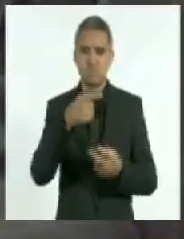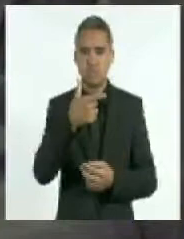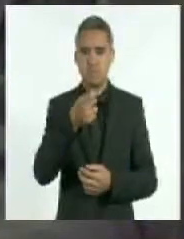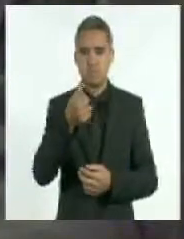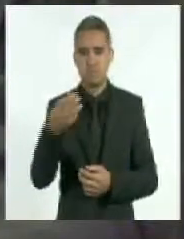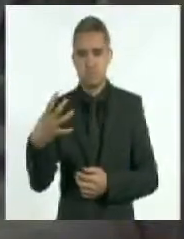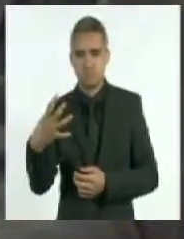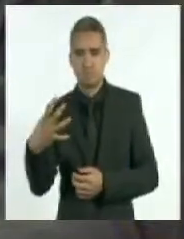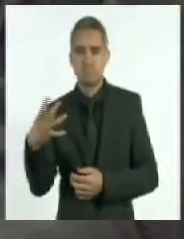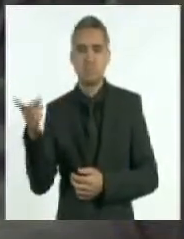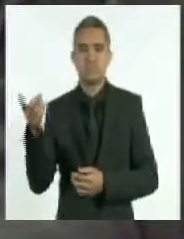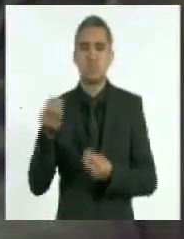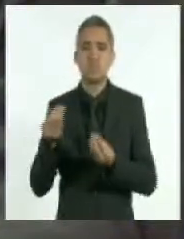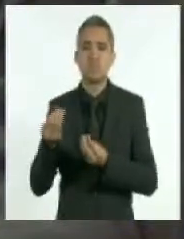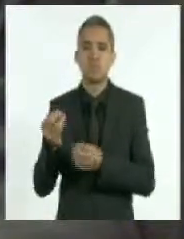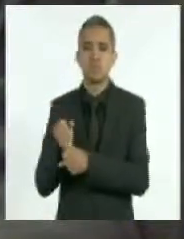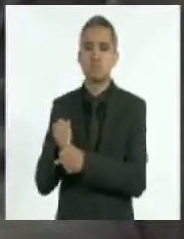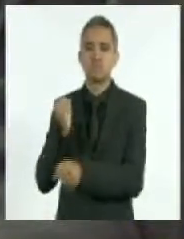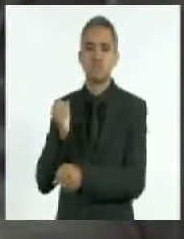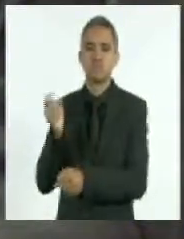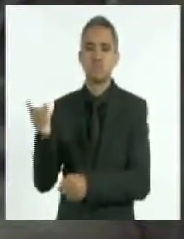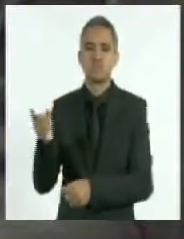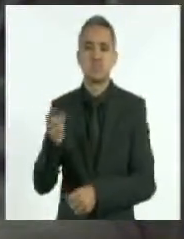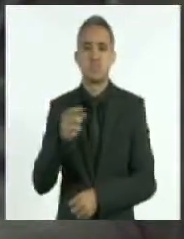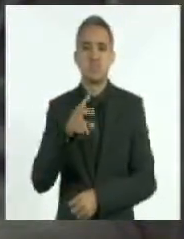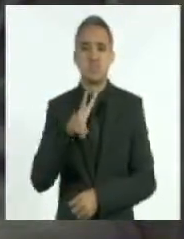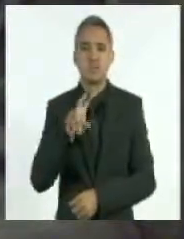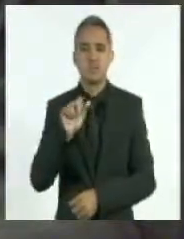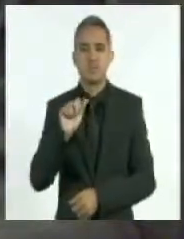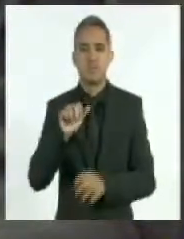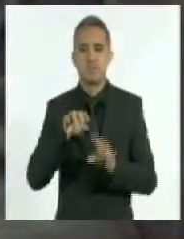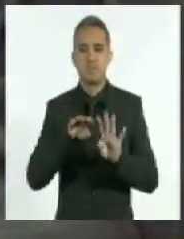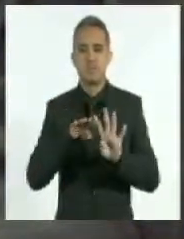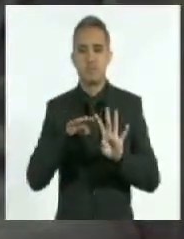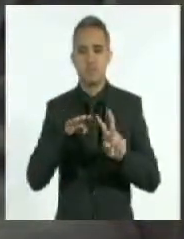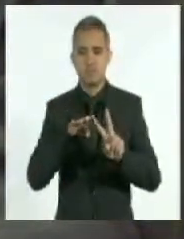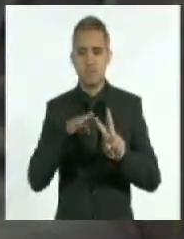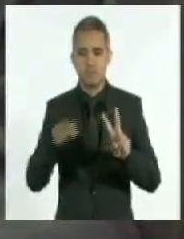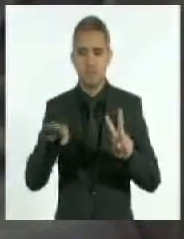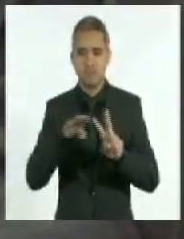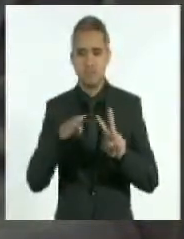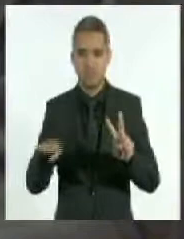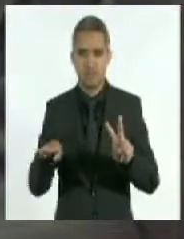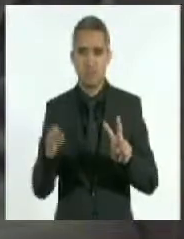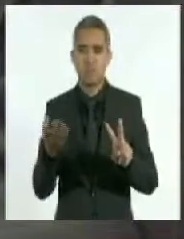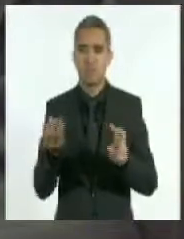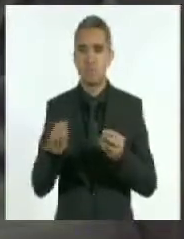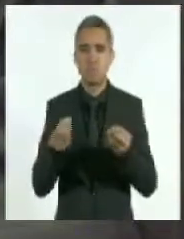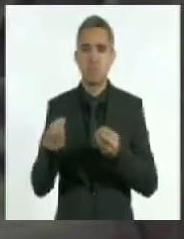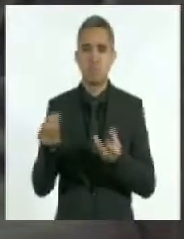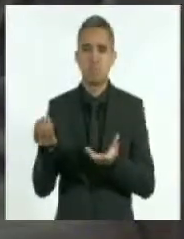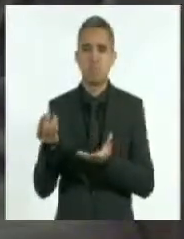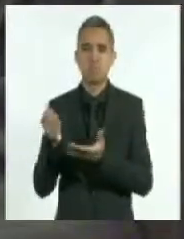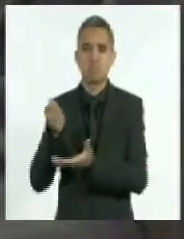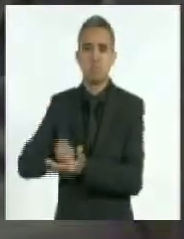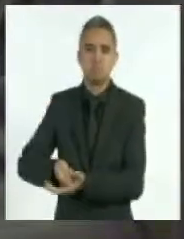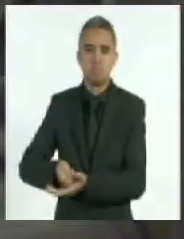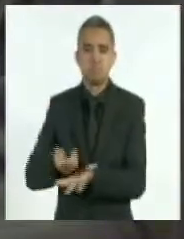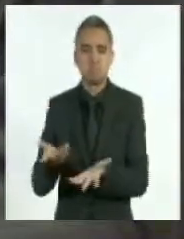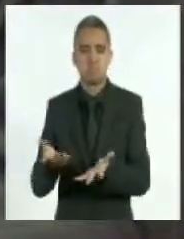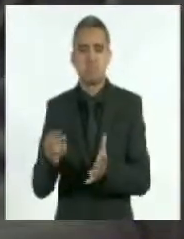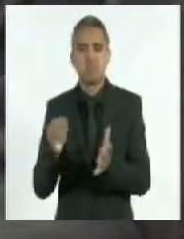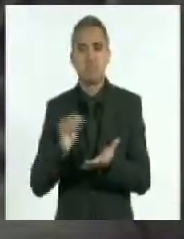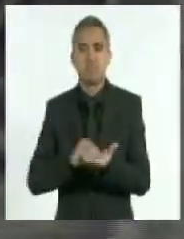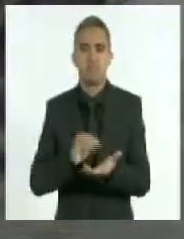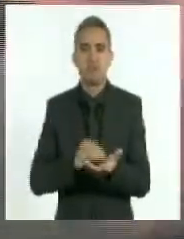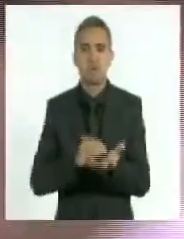com relação à CEFEM. Por que o estado do Maranhão não recebe, os outros estados já o recebem? Se falta uma legislação específica